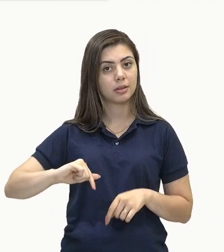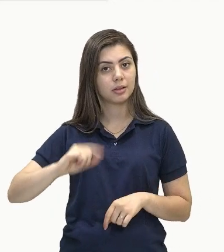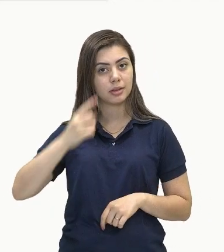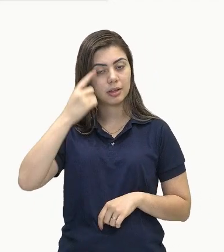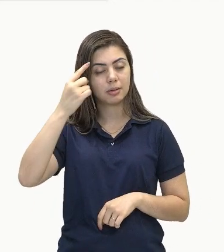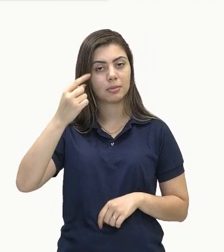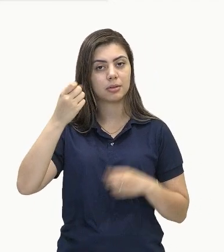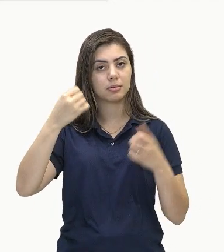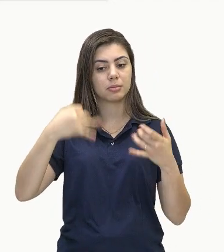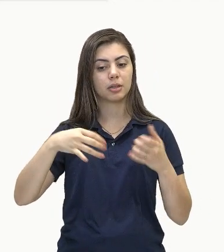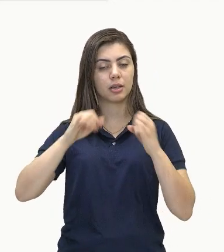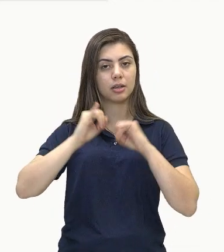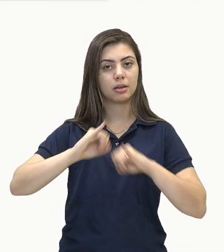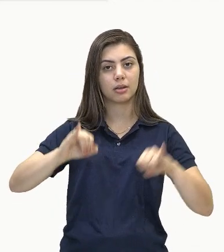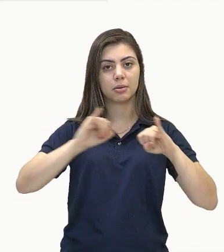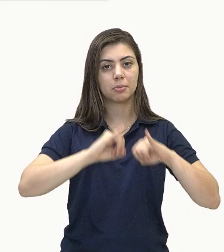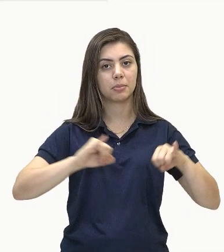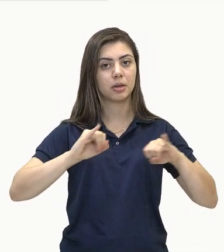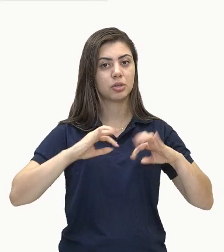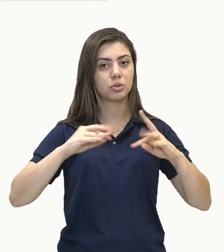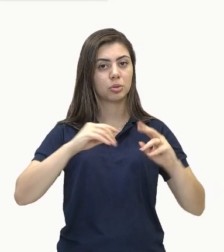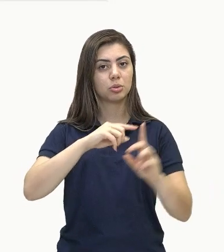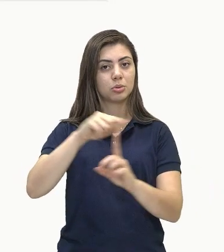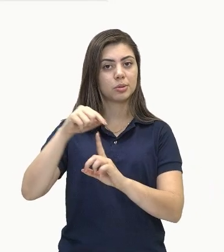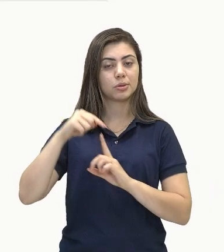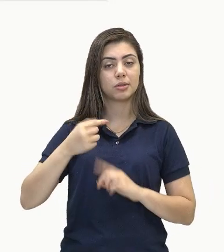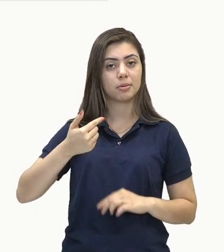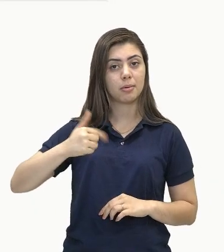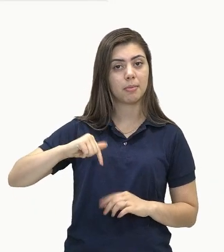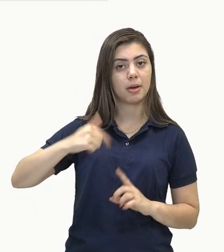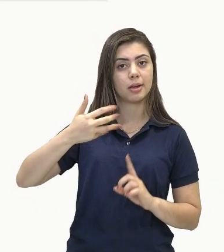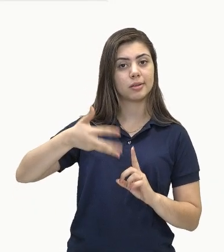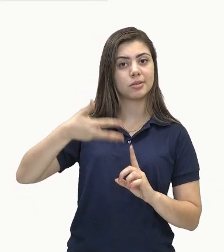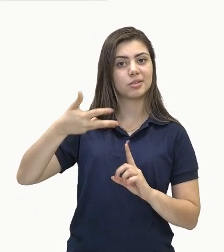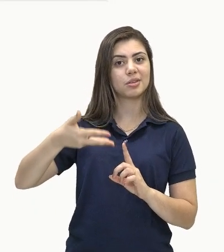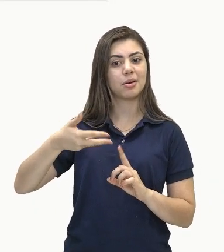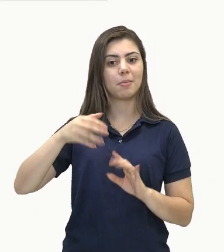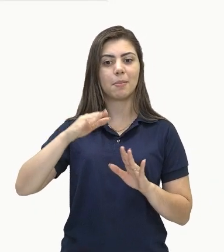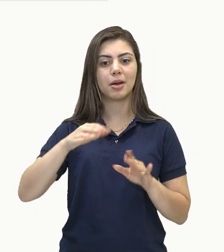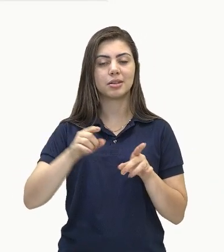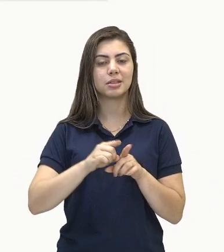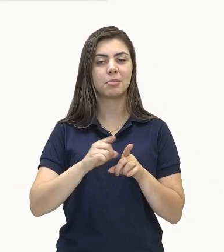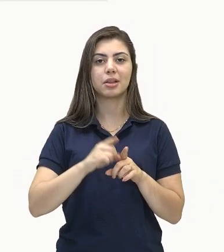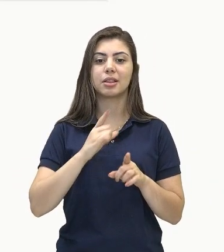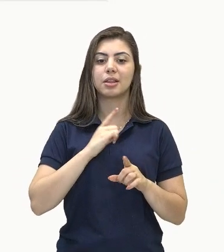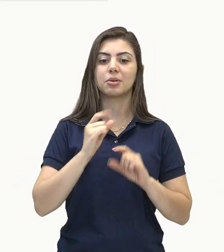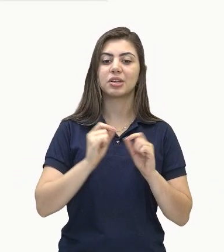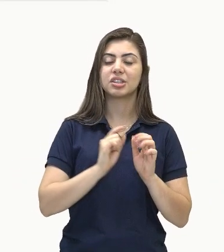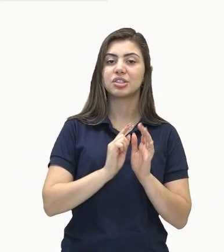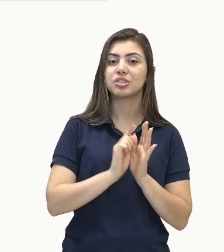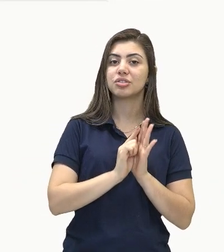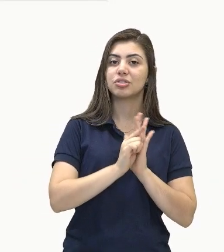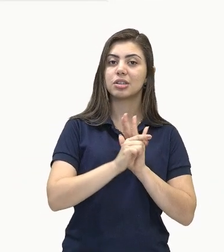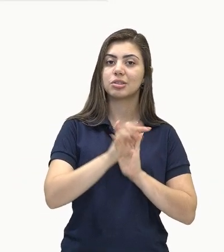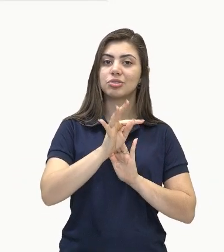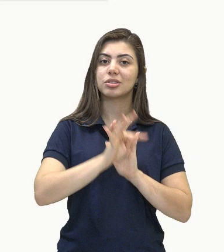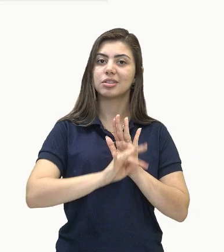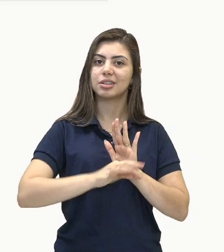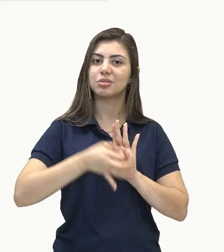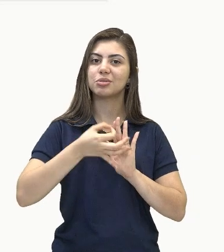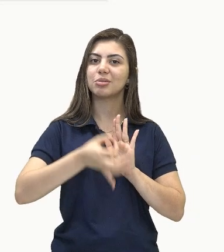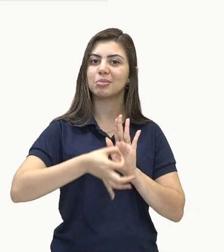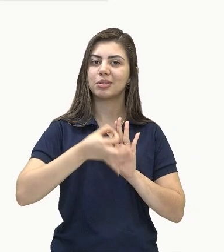elas, nos discursos e ainda nos gêneros opinativos, né?